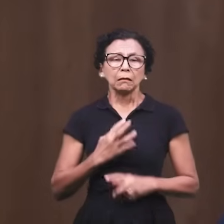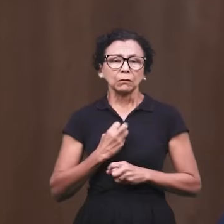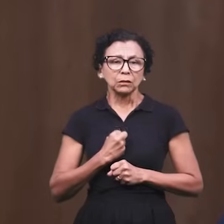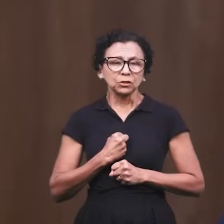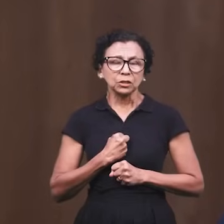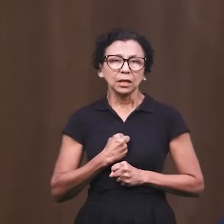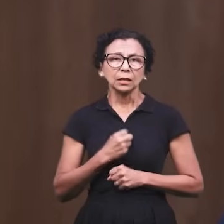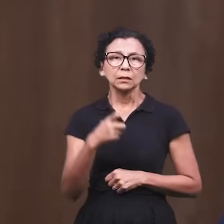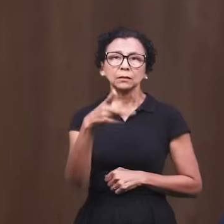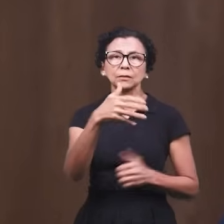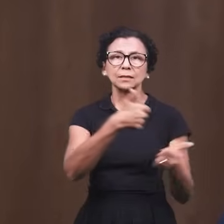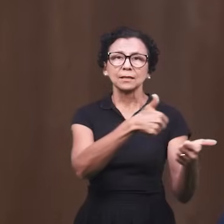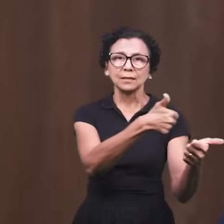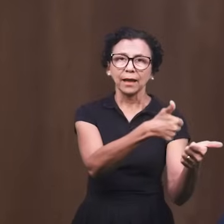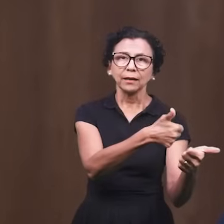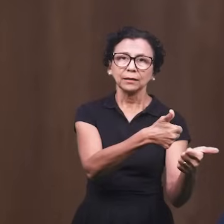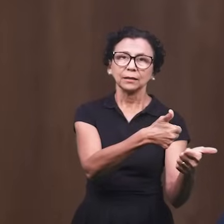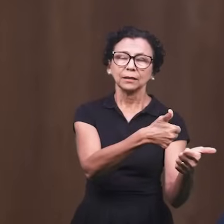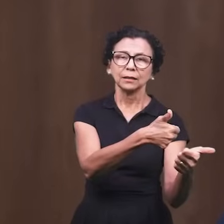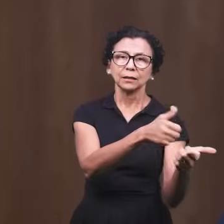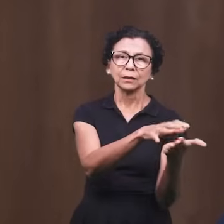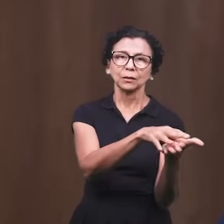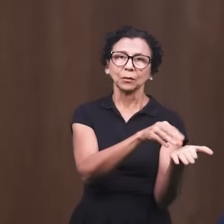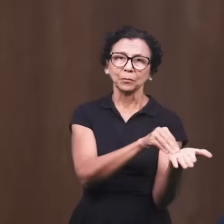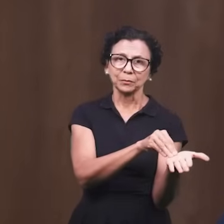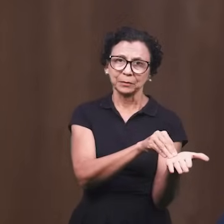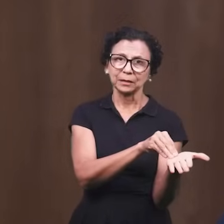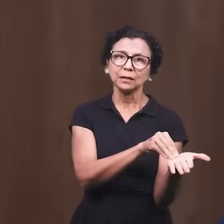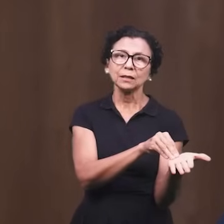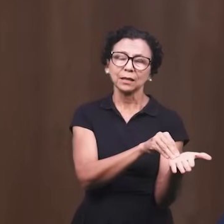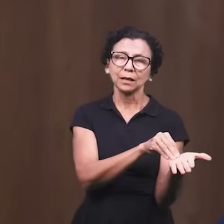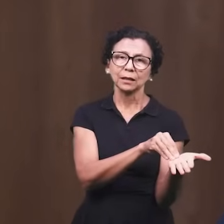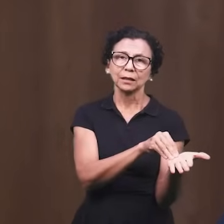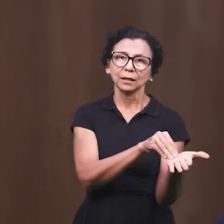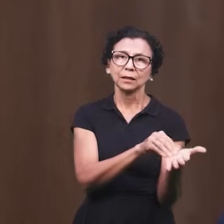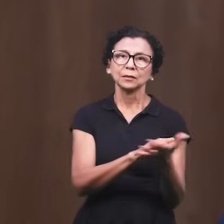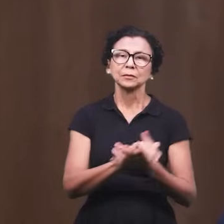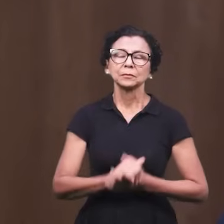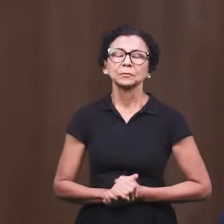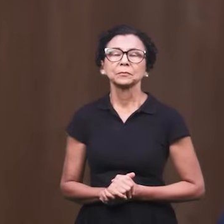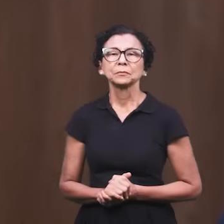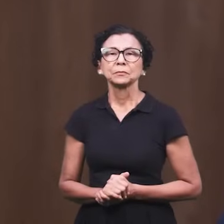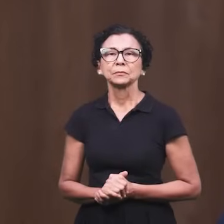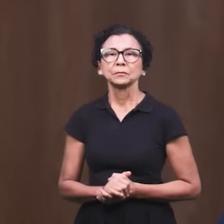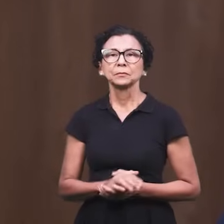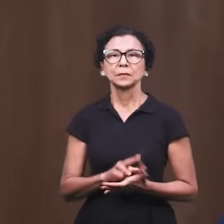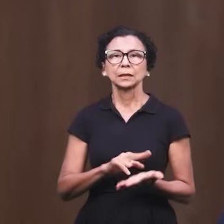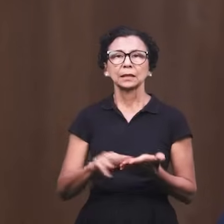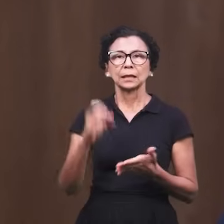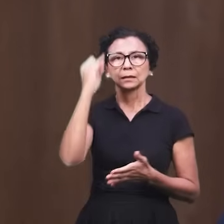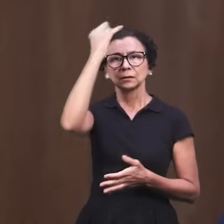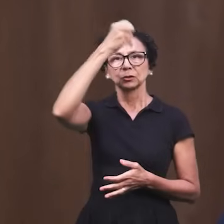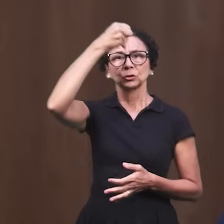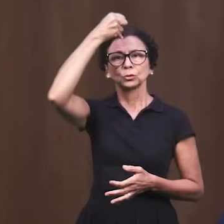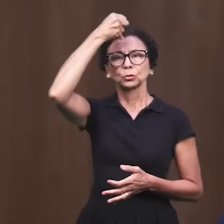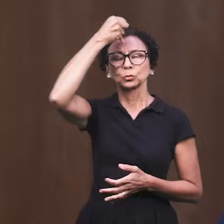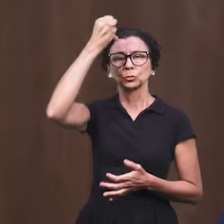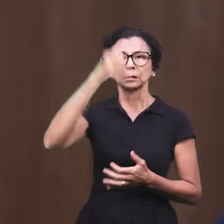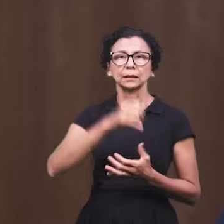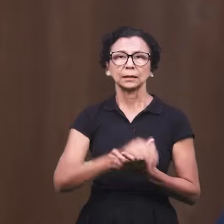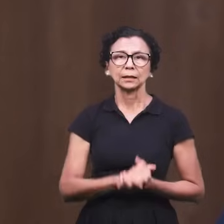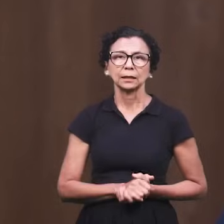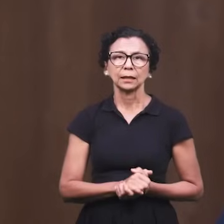seguidor dessa pessoa, está lá na carta de Judas, né? As estrelas